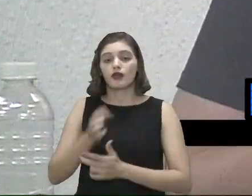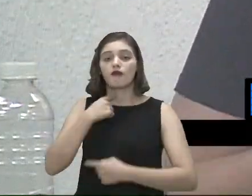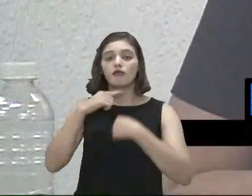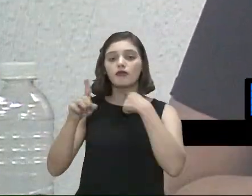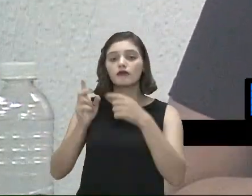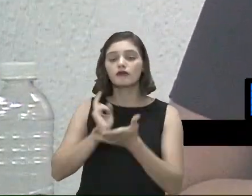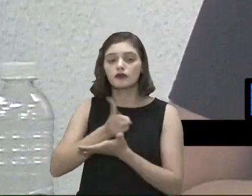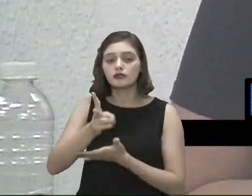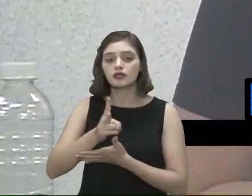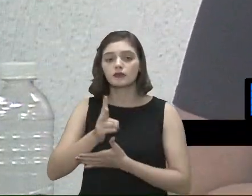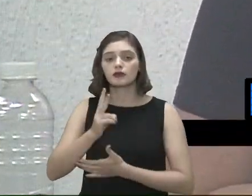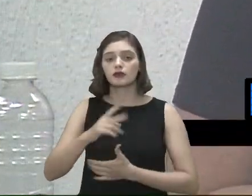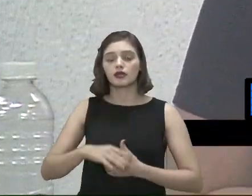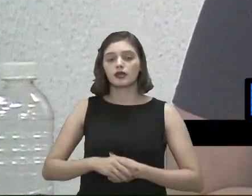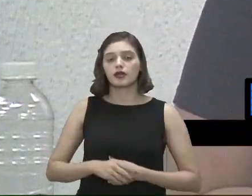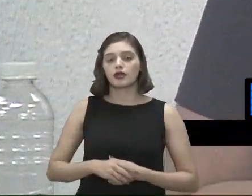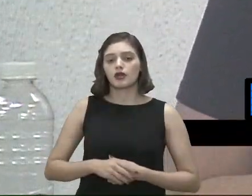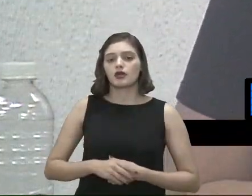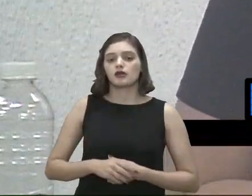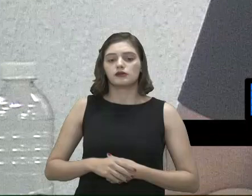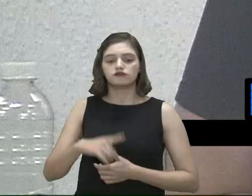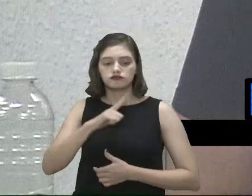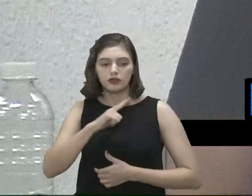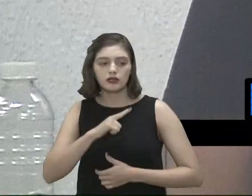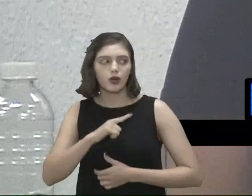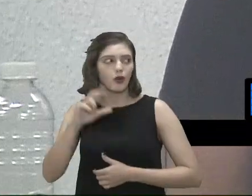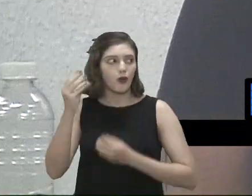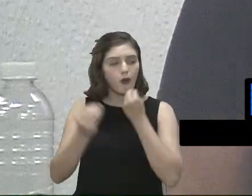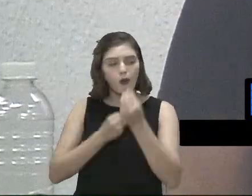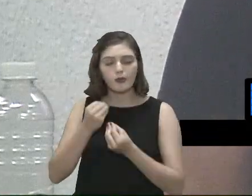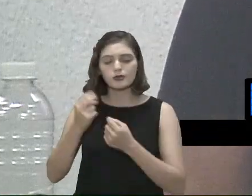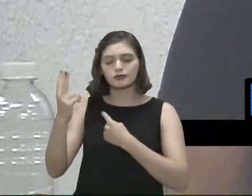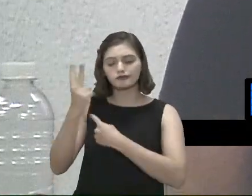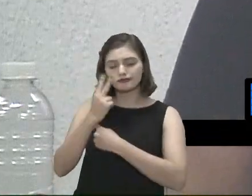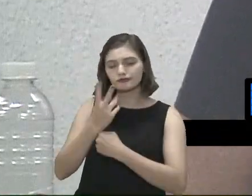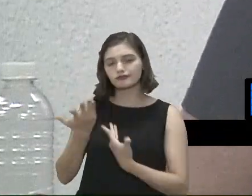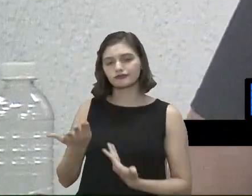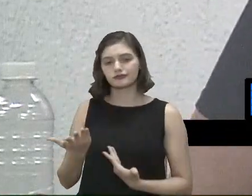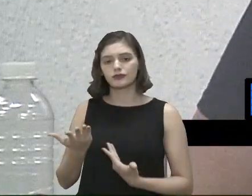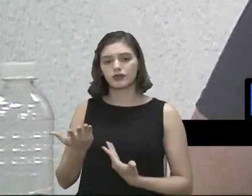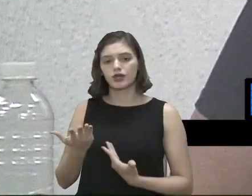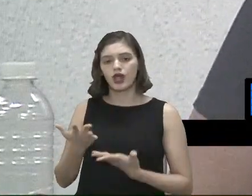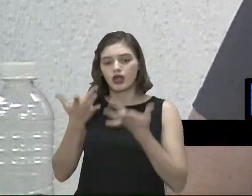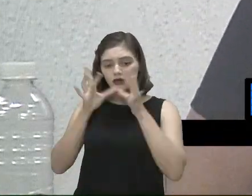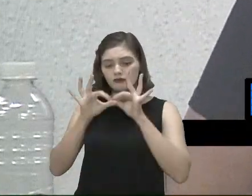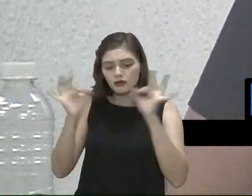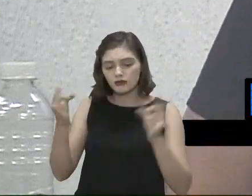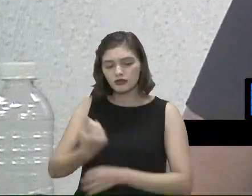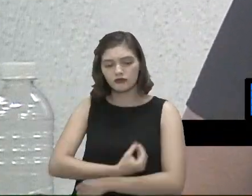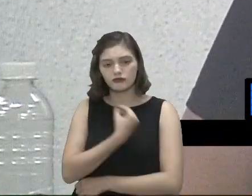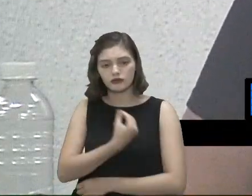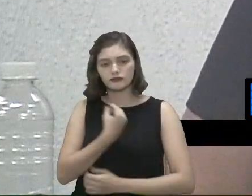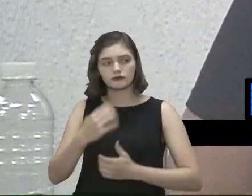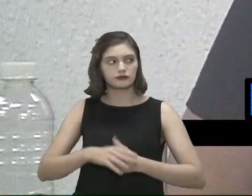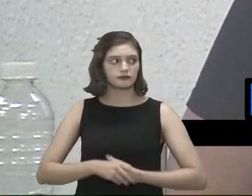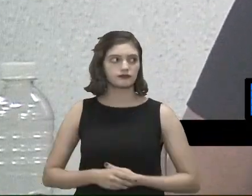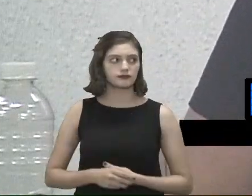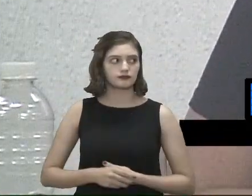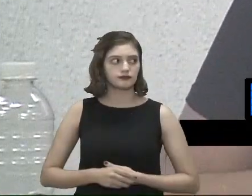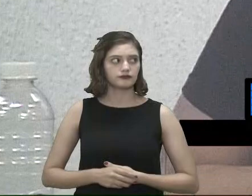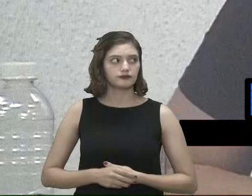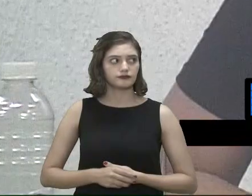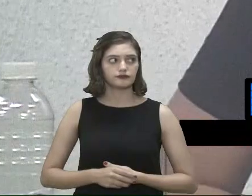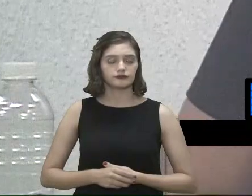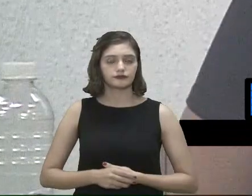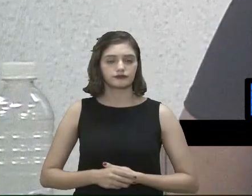sempre munida de ferramentas para poder se proteger, de simplesmente viver, de simplesmente existir,